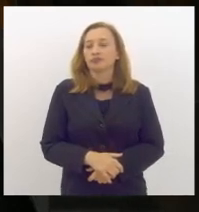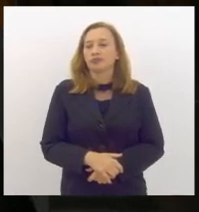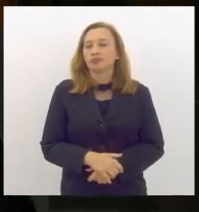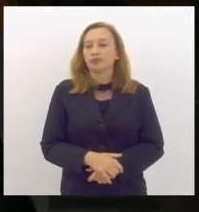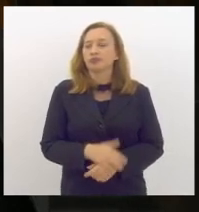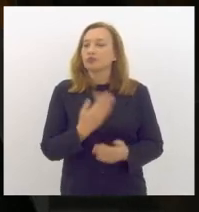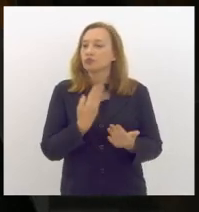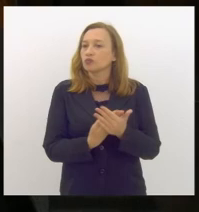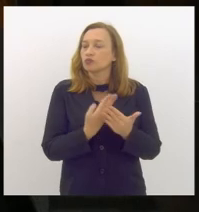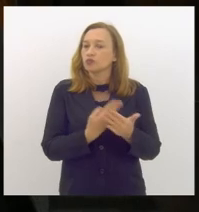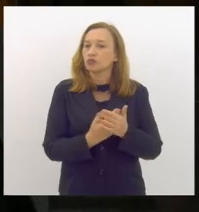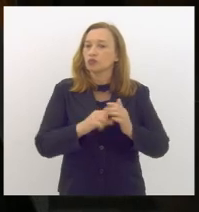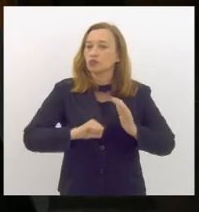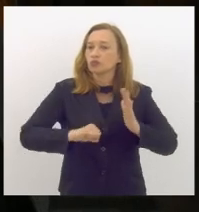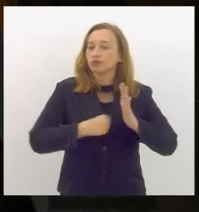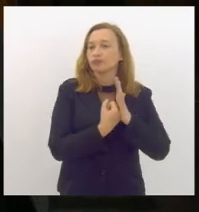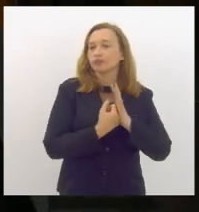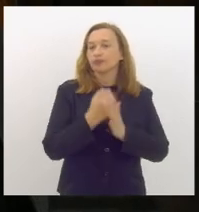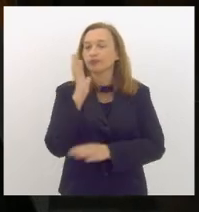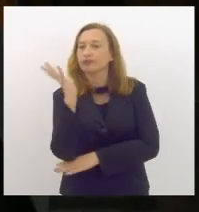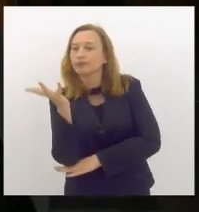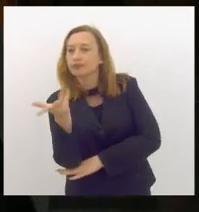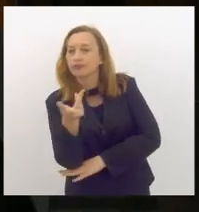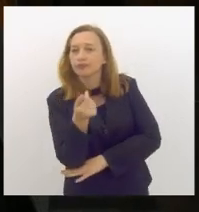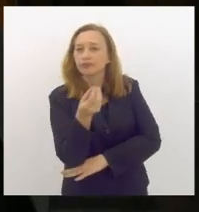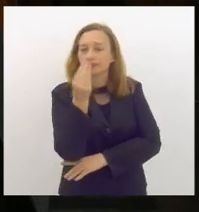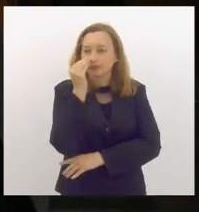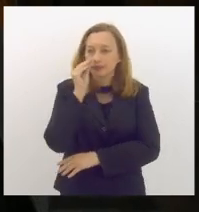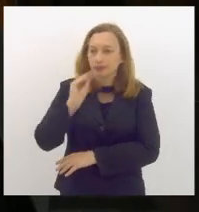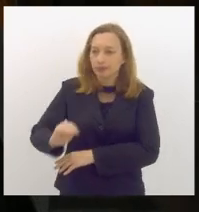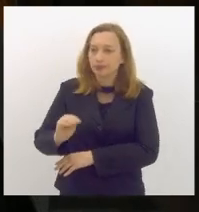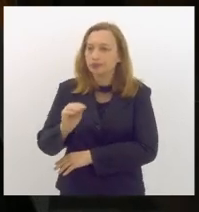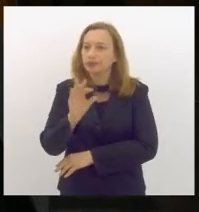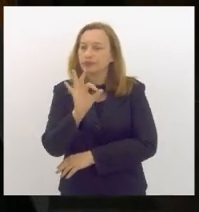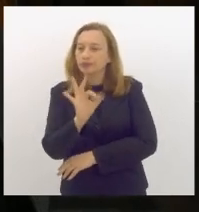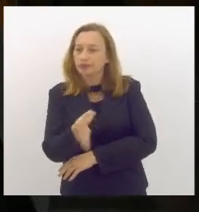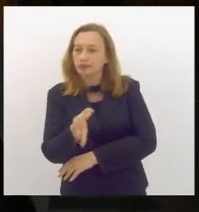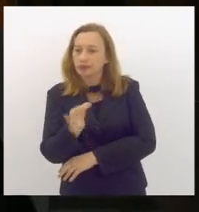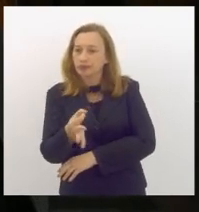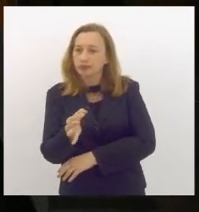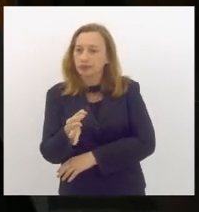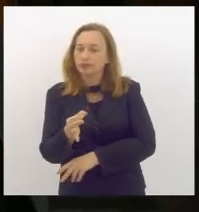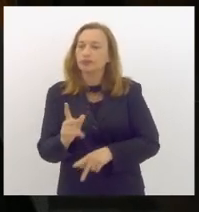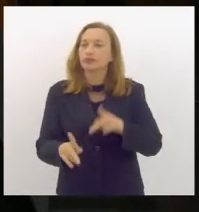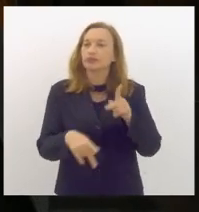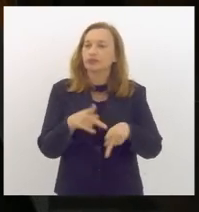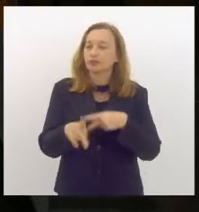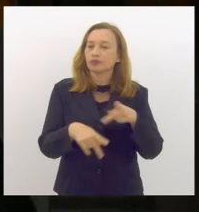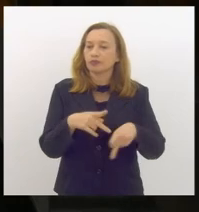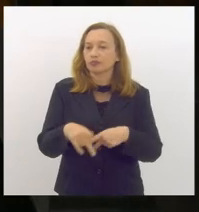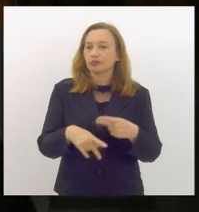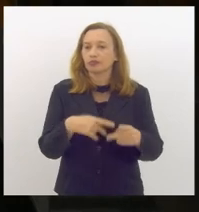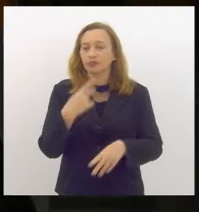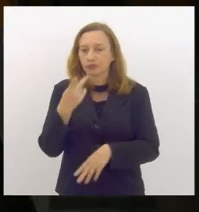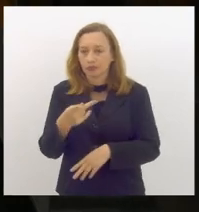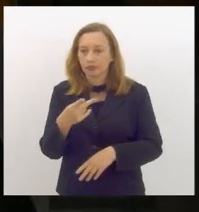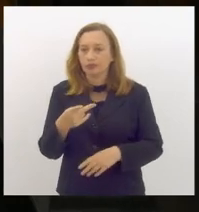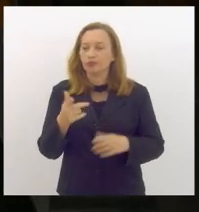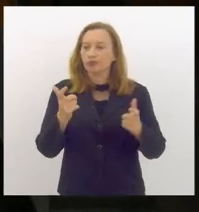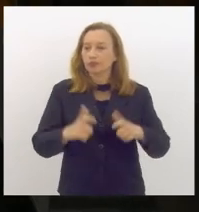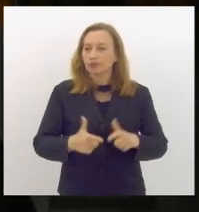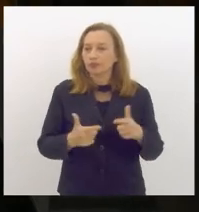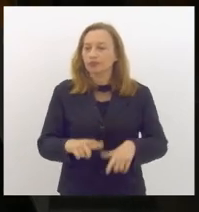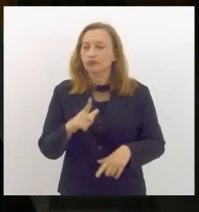de estudos de impacto ambiental, ignorou completamente a escuta das populações tradicionais. Ali é uma região que